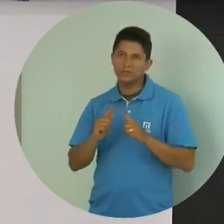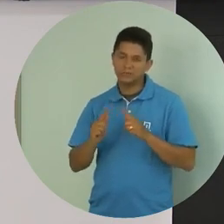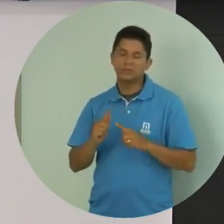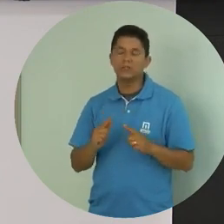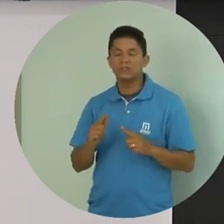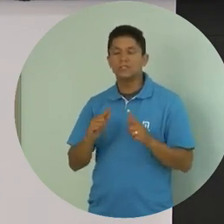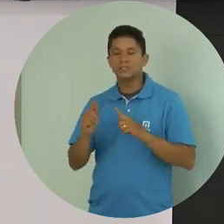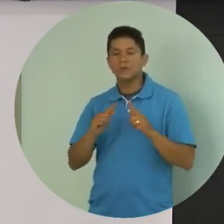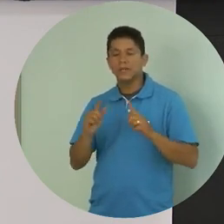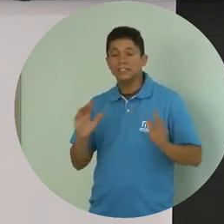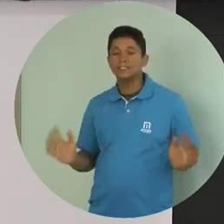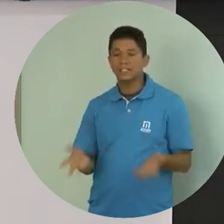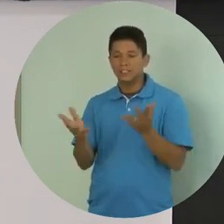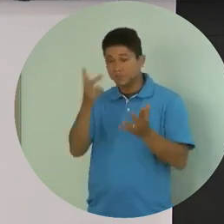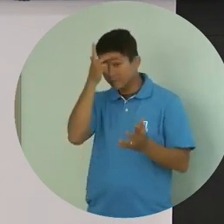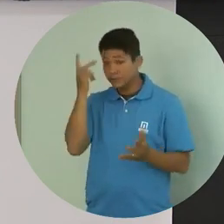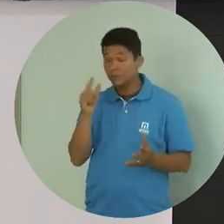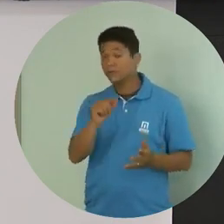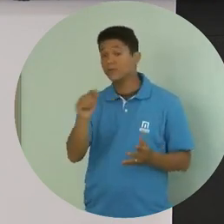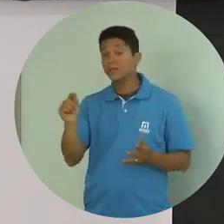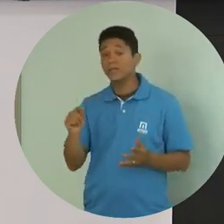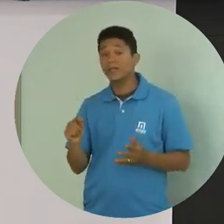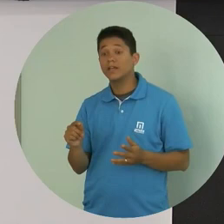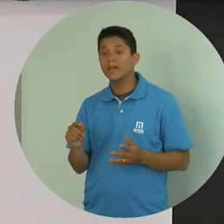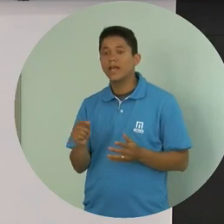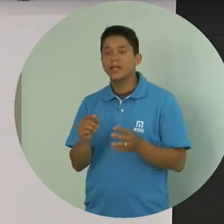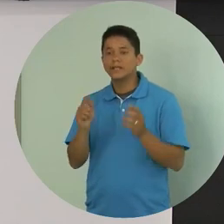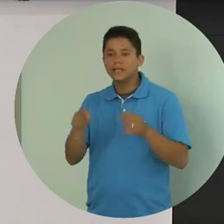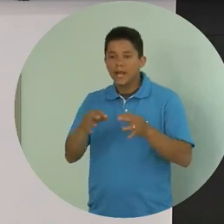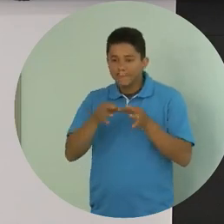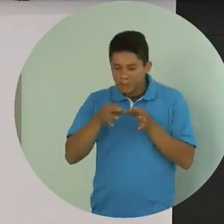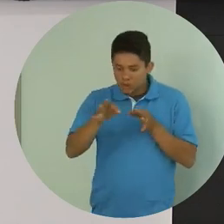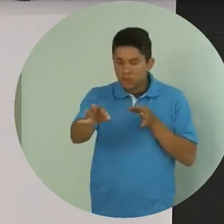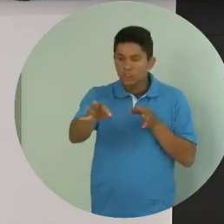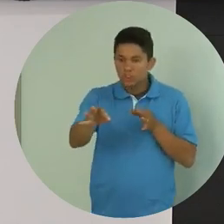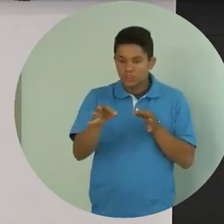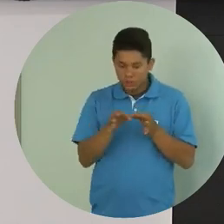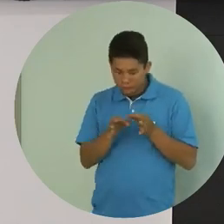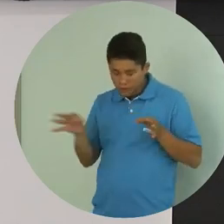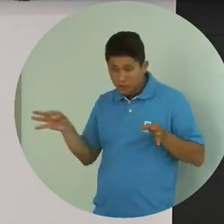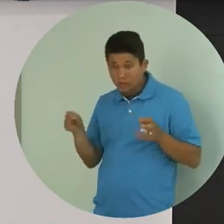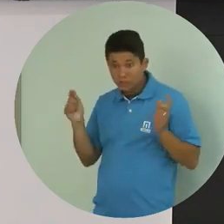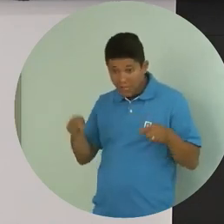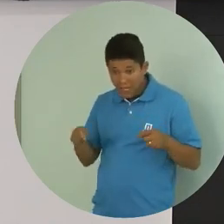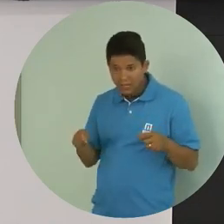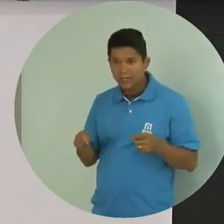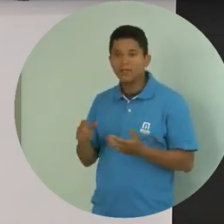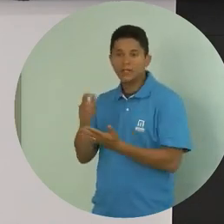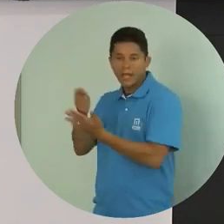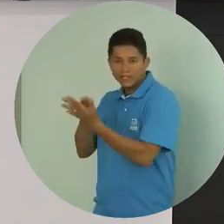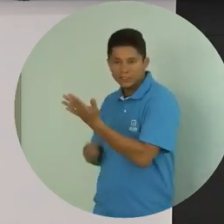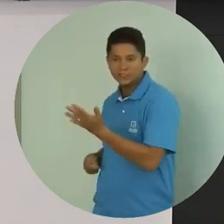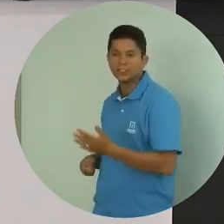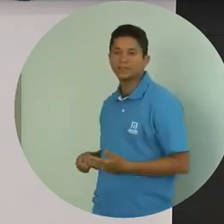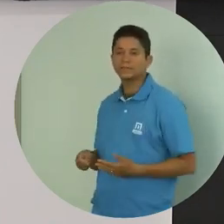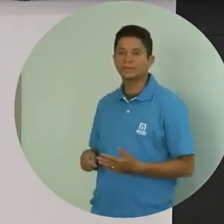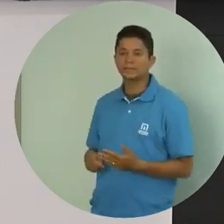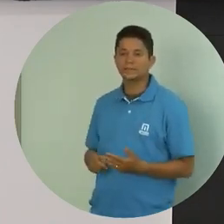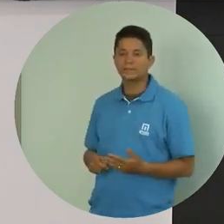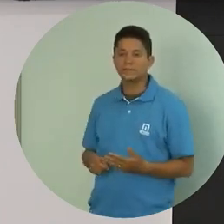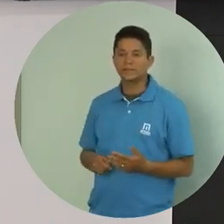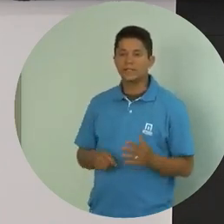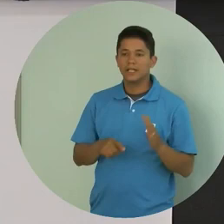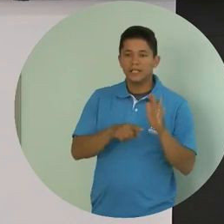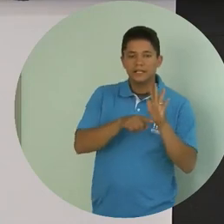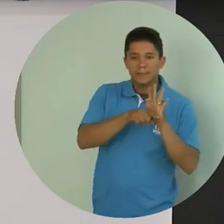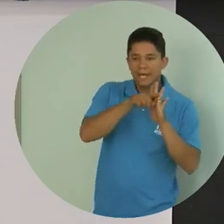e incentiva a fazer, tudo que for possível medir, vamos registrar, tudo. Temperatura, vamos registrar.